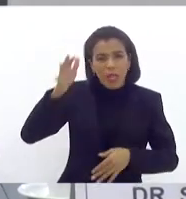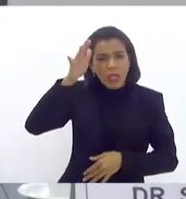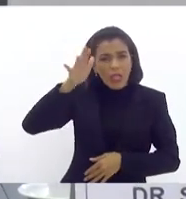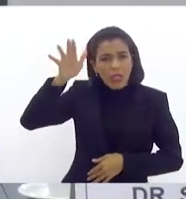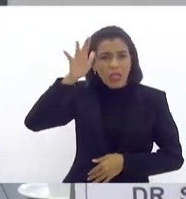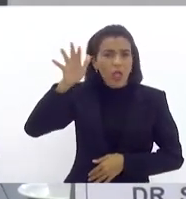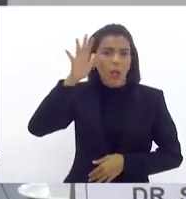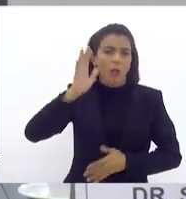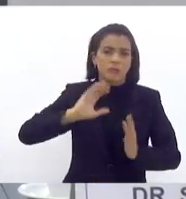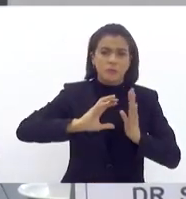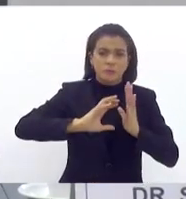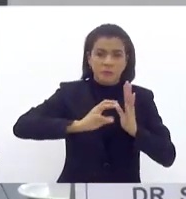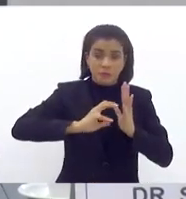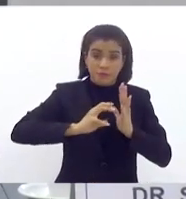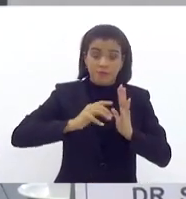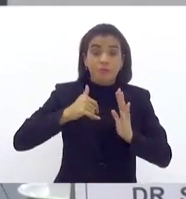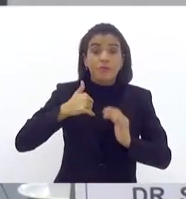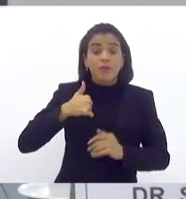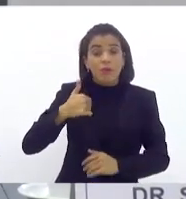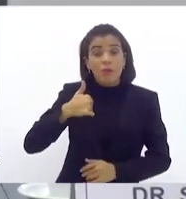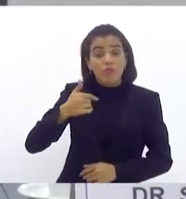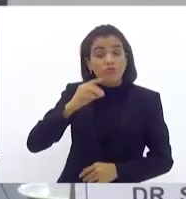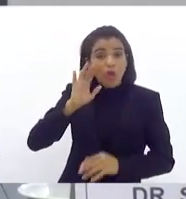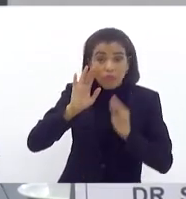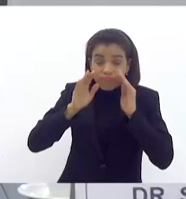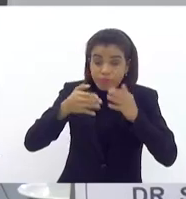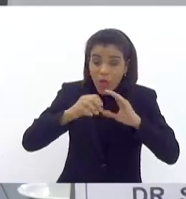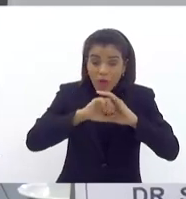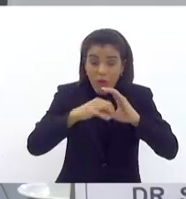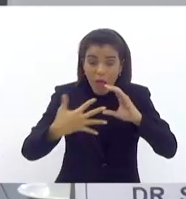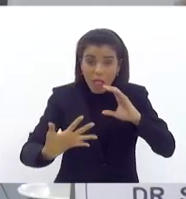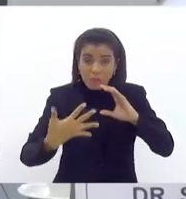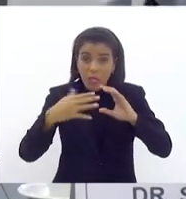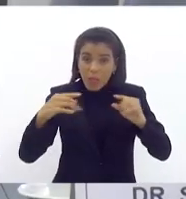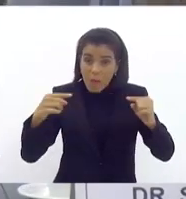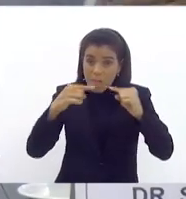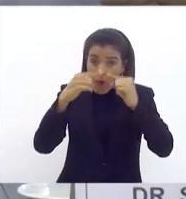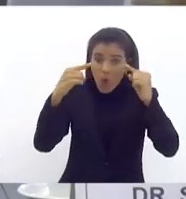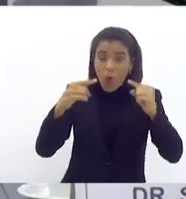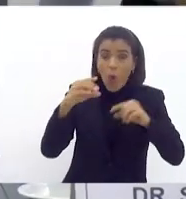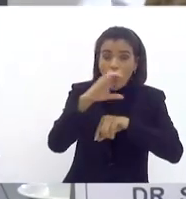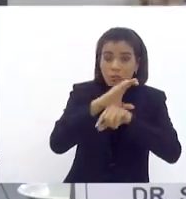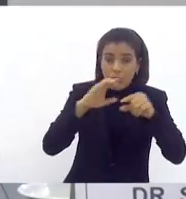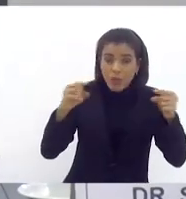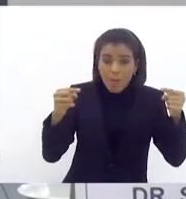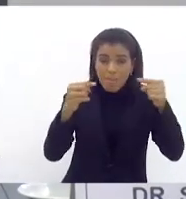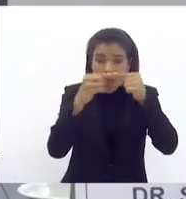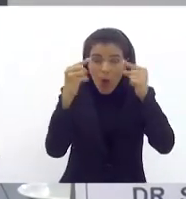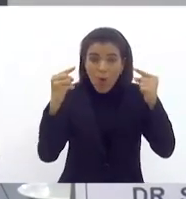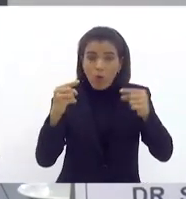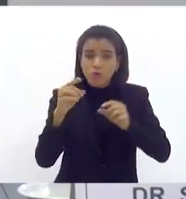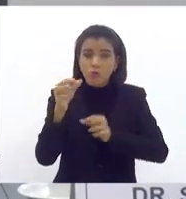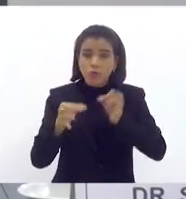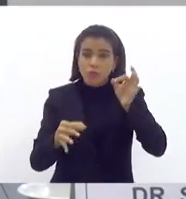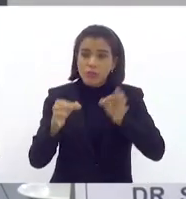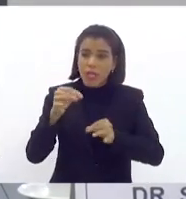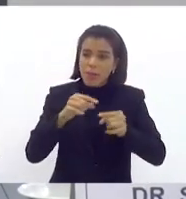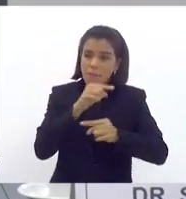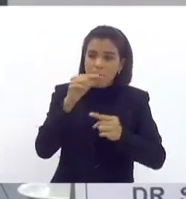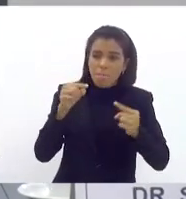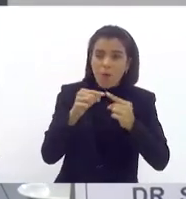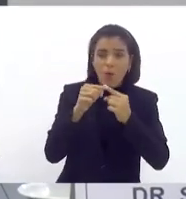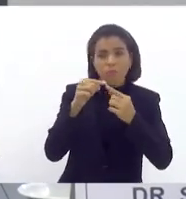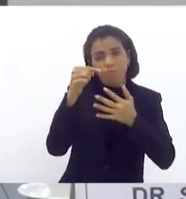enfim, é que eu me ative, de fato, aos aspectos de legitimidade ou não, de constitucionalidade ou não na apresentação da matéria. E essas discussões